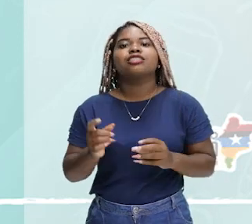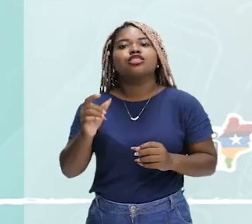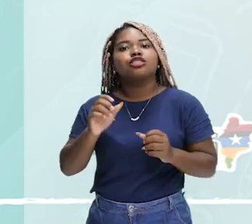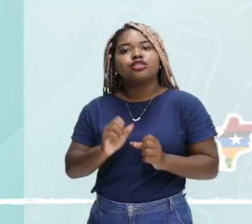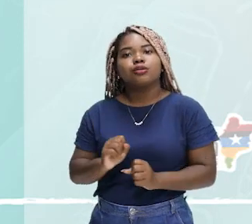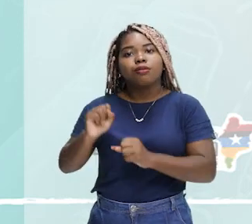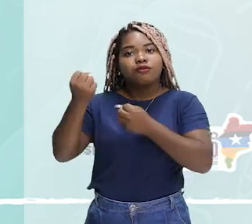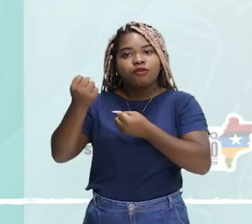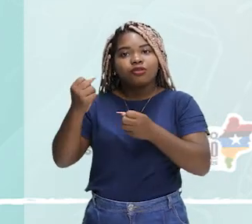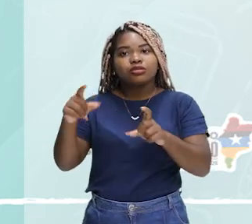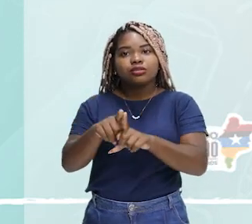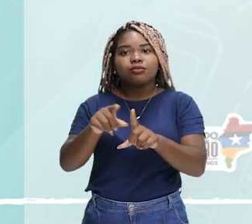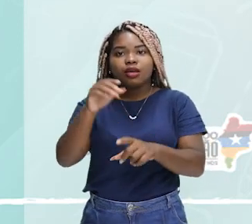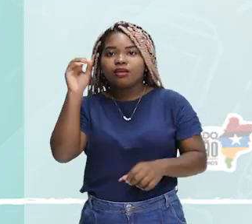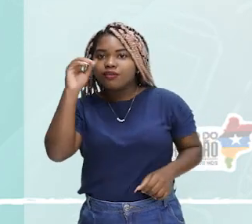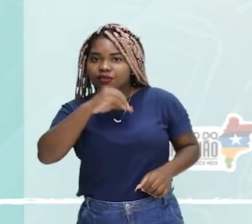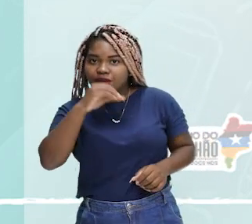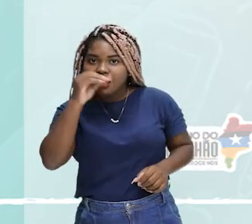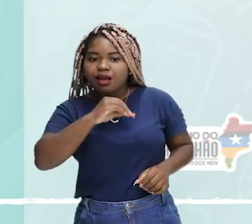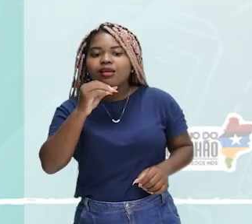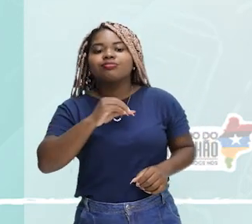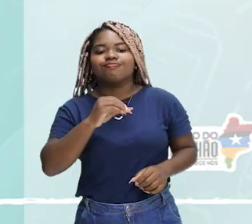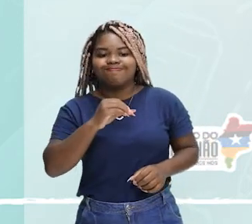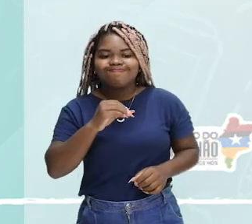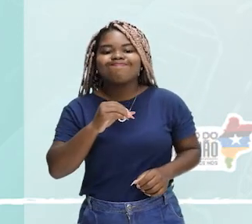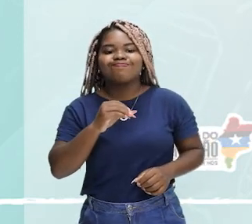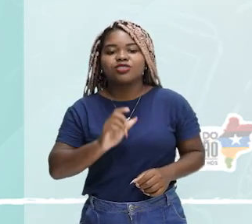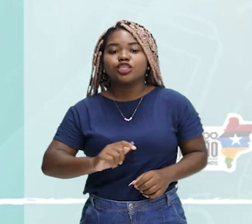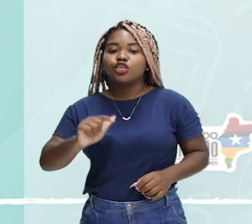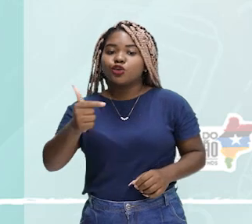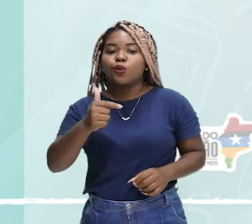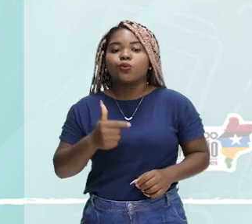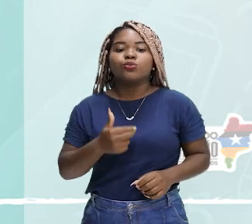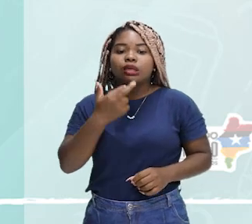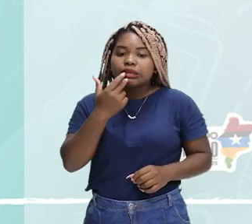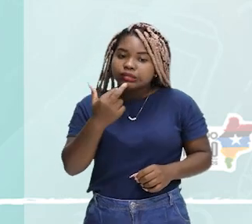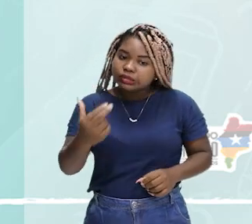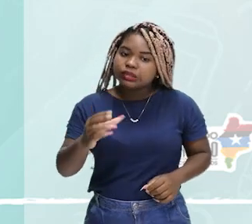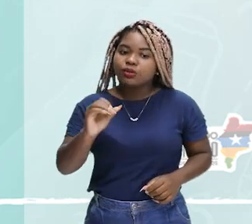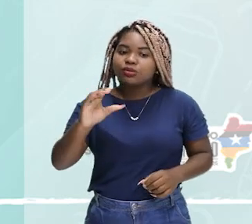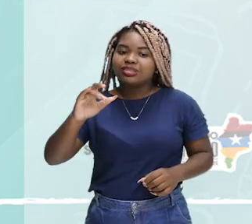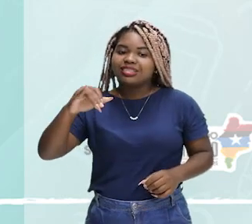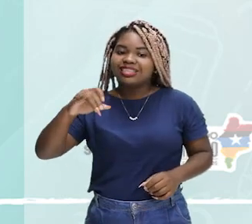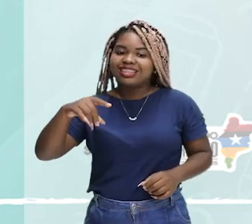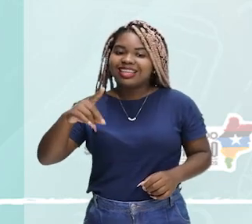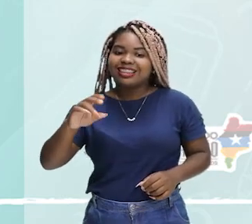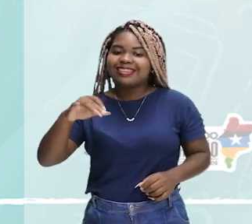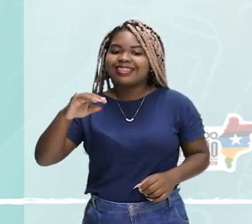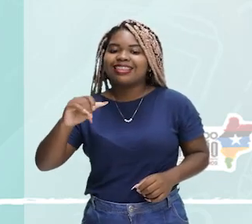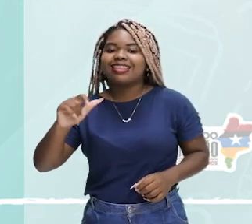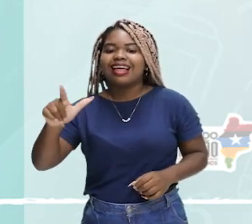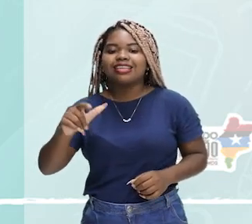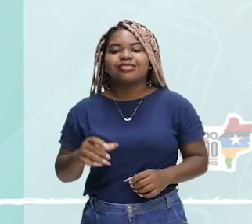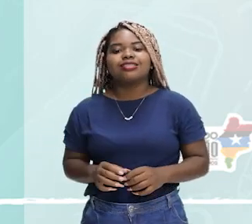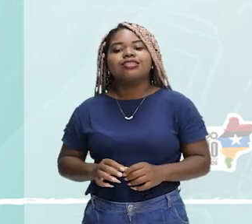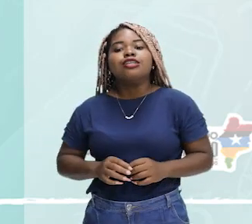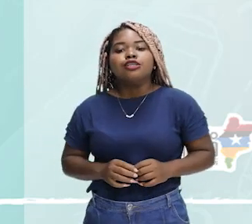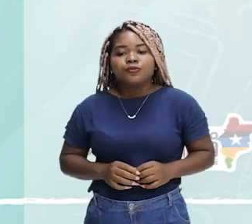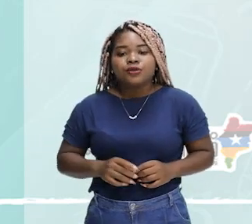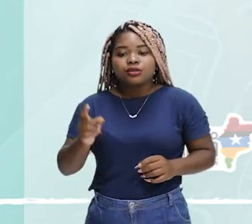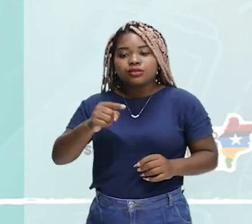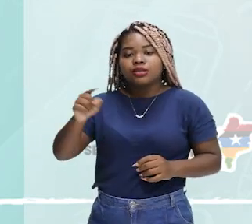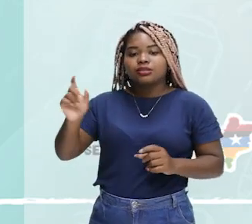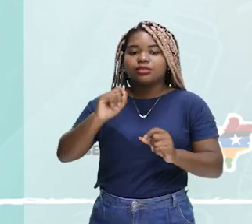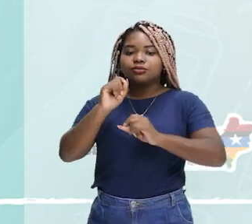de pouca força no vocábulo. Nas línguas ocidentais, em especial, esses acentos podem aparecer de forma prosódica e